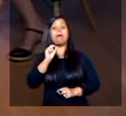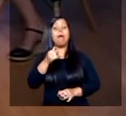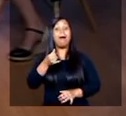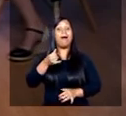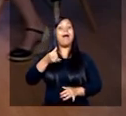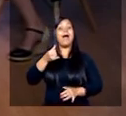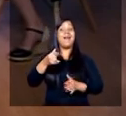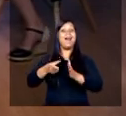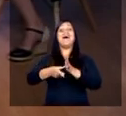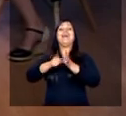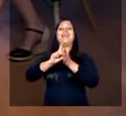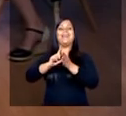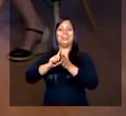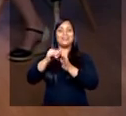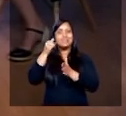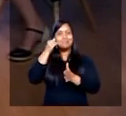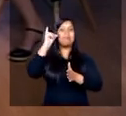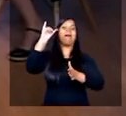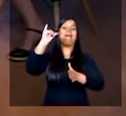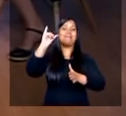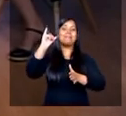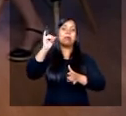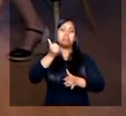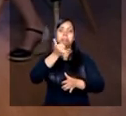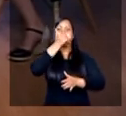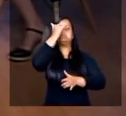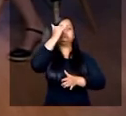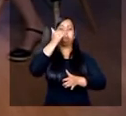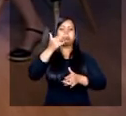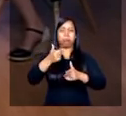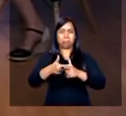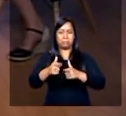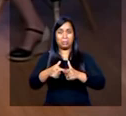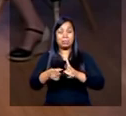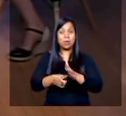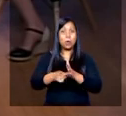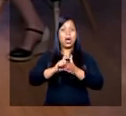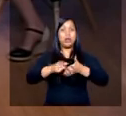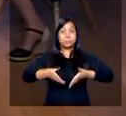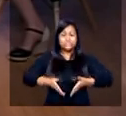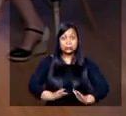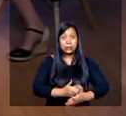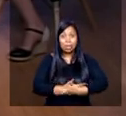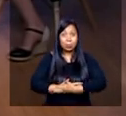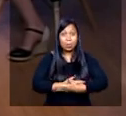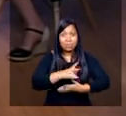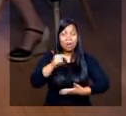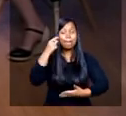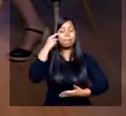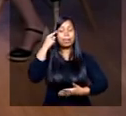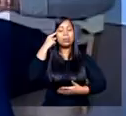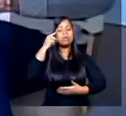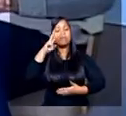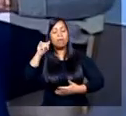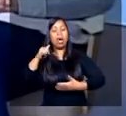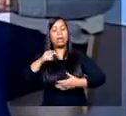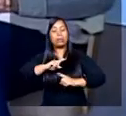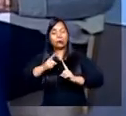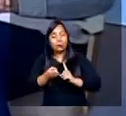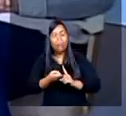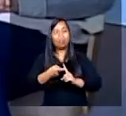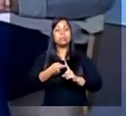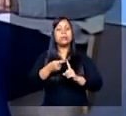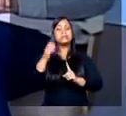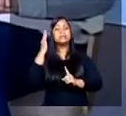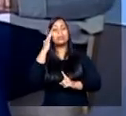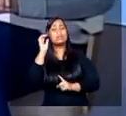sofrimento, desse vinculação mãe-bebê acontece antes de ter bebê. Quando você pensa em ter bebê, você já começa a saber quem